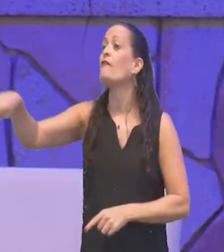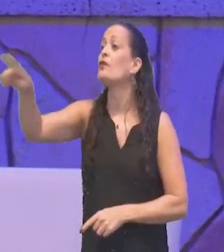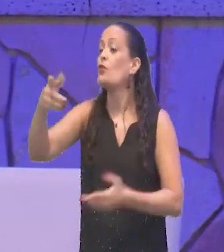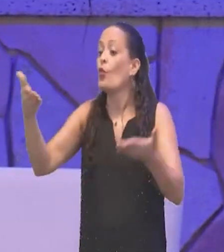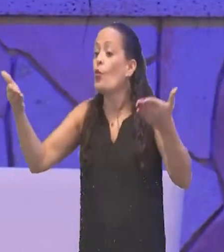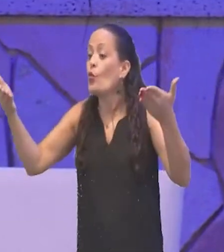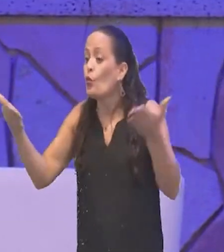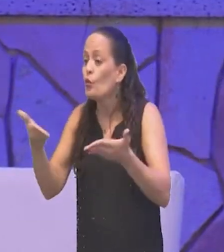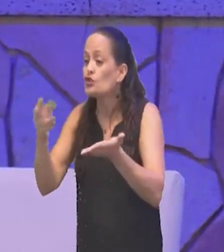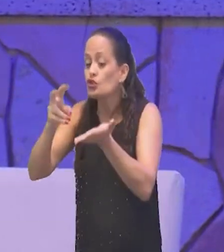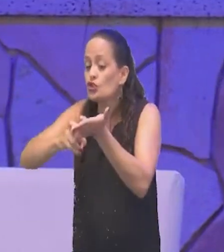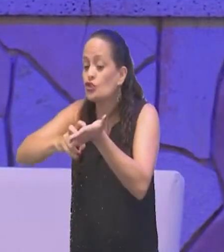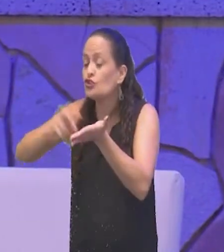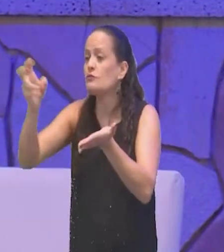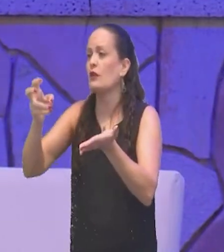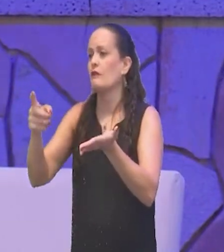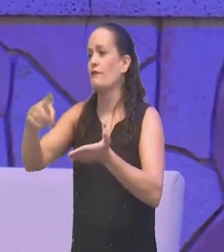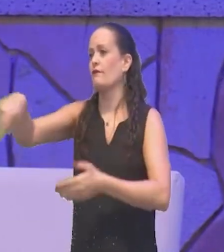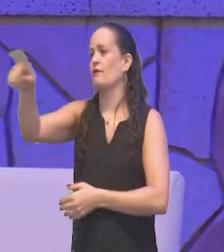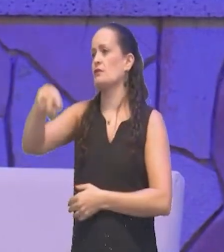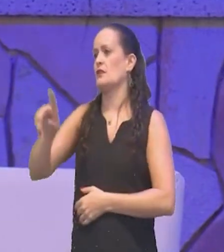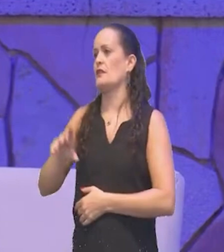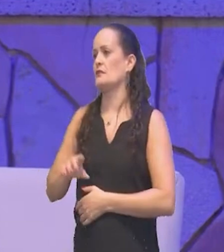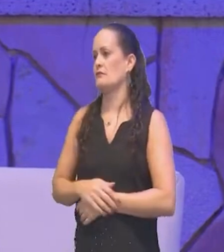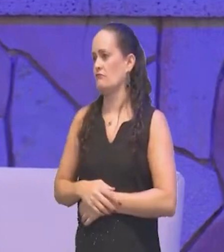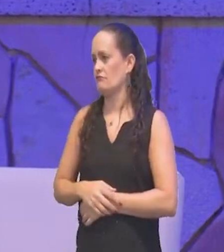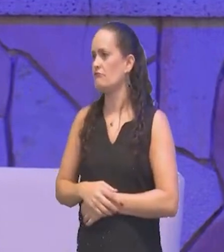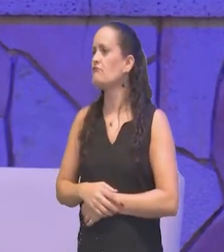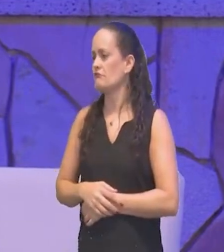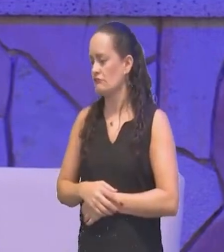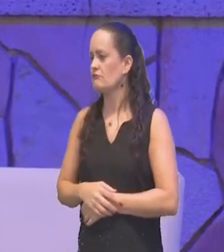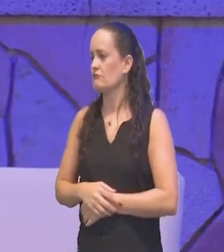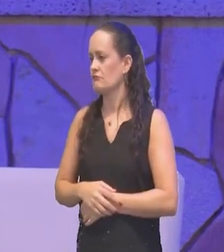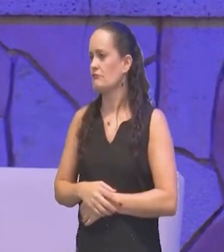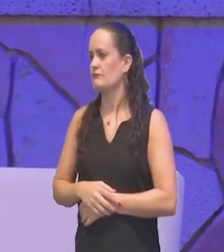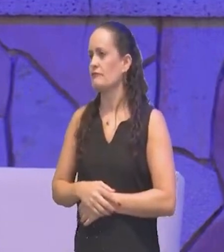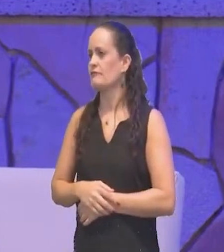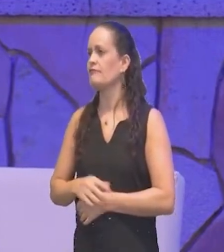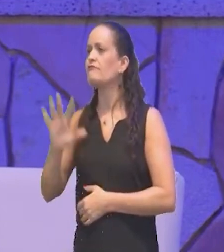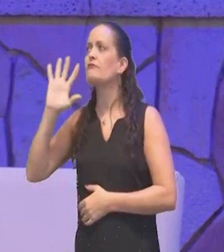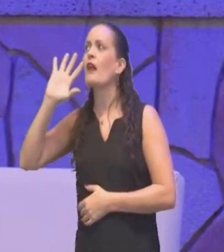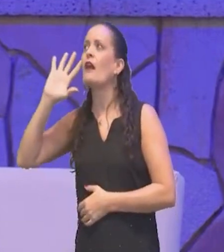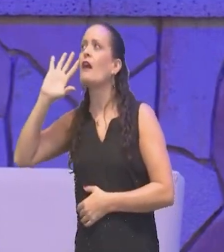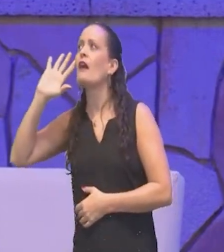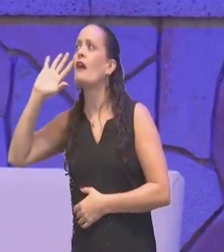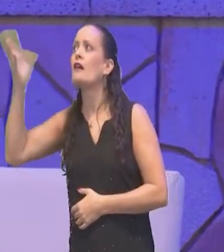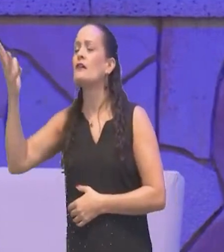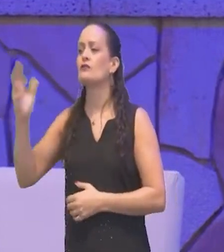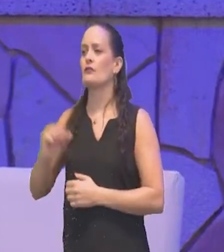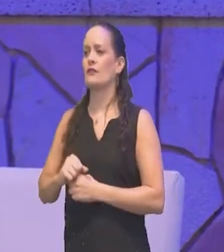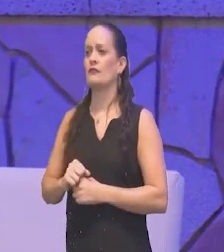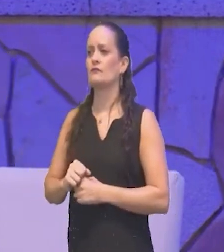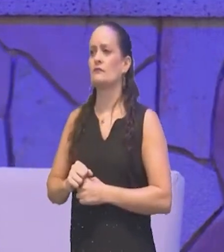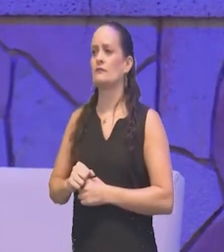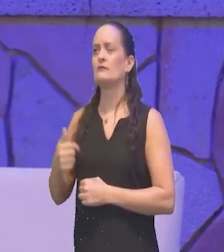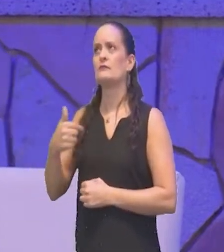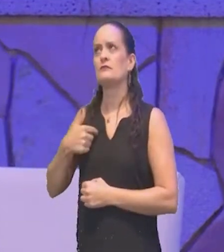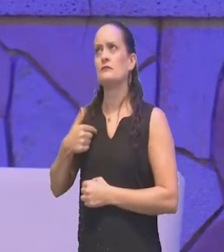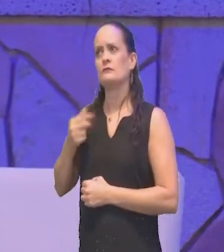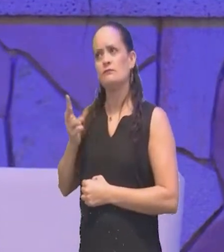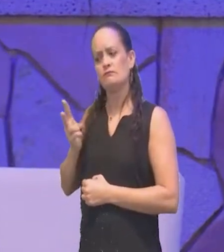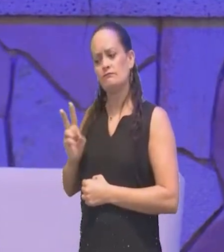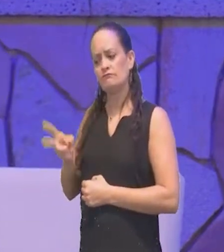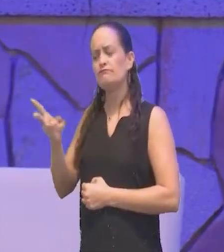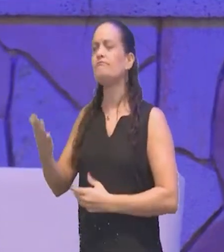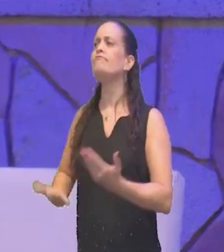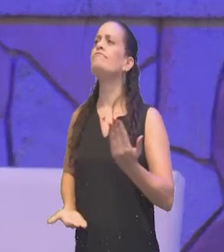e eu creio Deus nos trouxe aqui também para isso, precisamos tomar a decisão de continuar